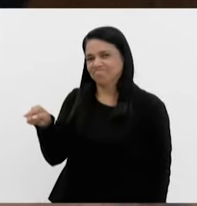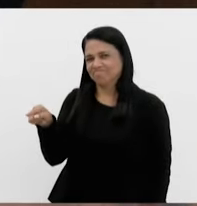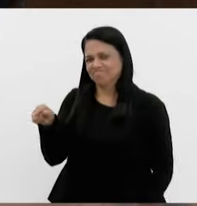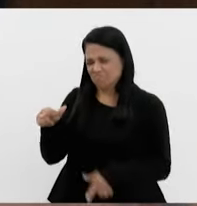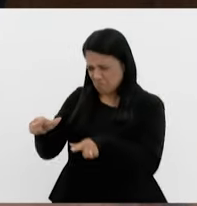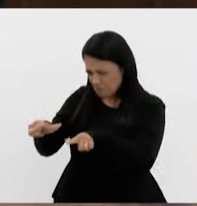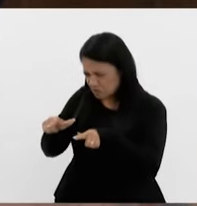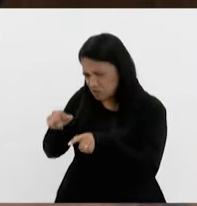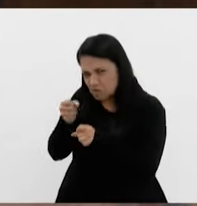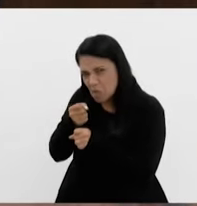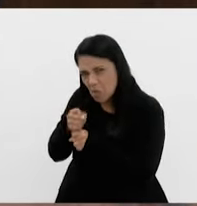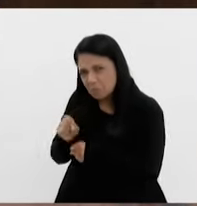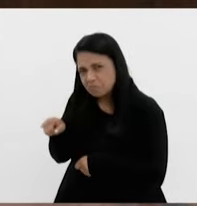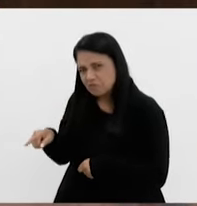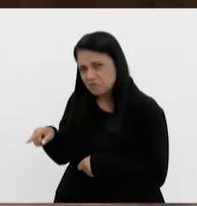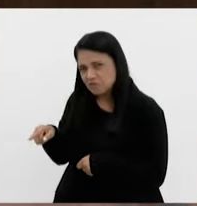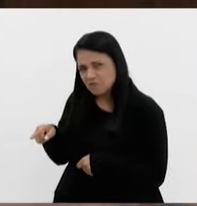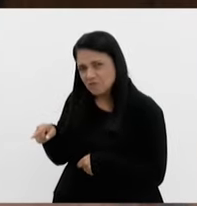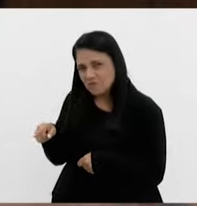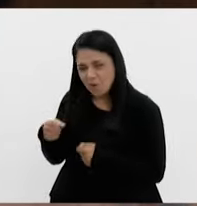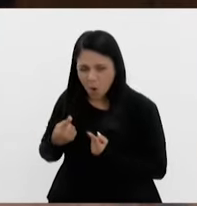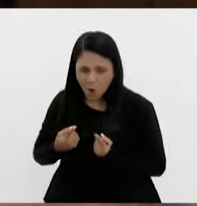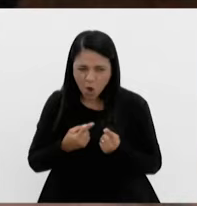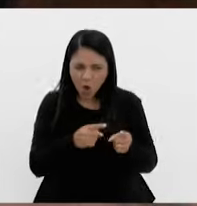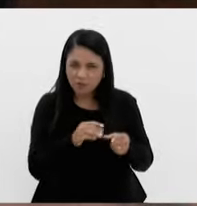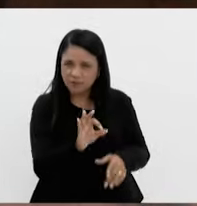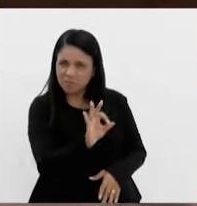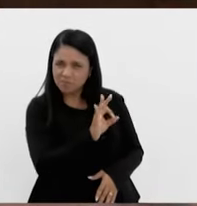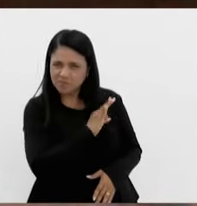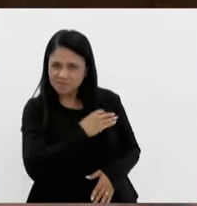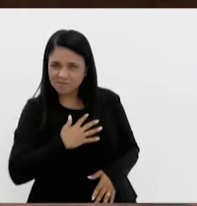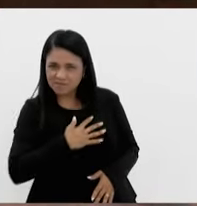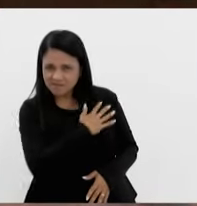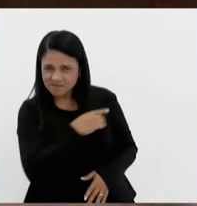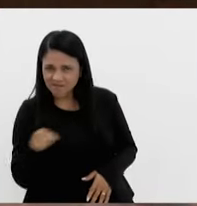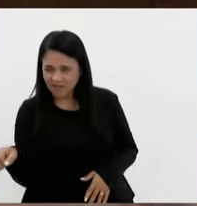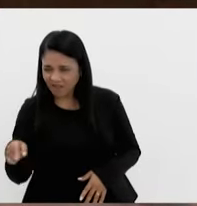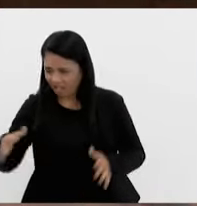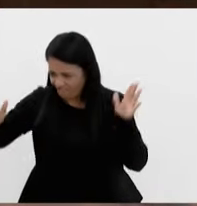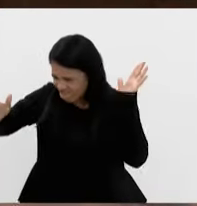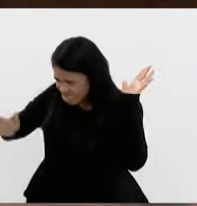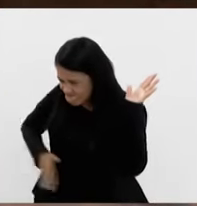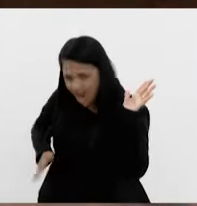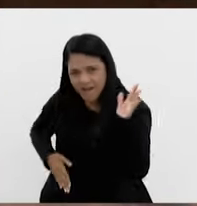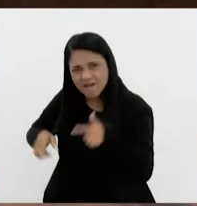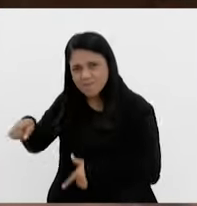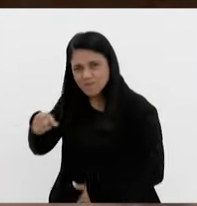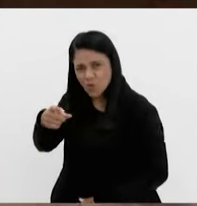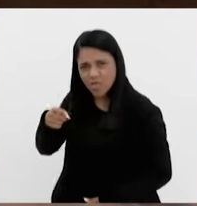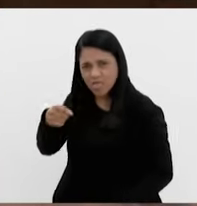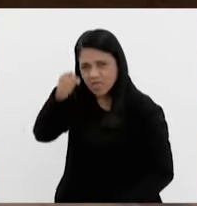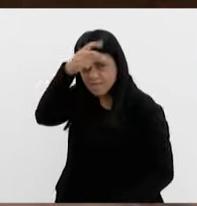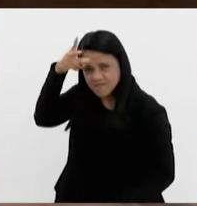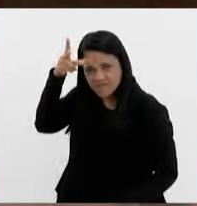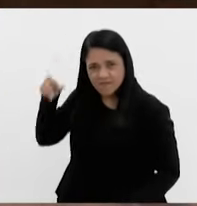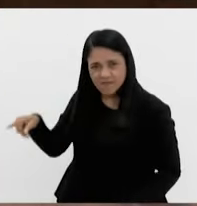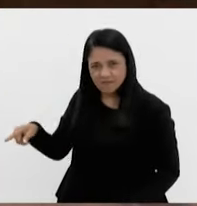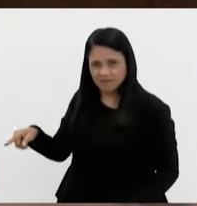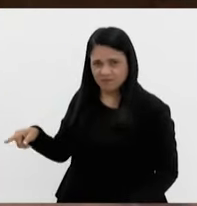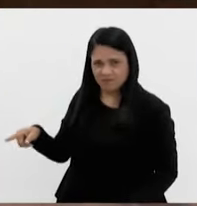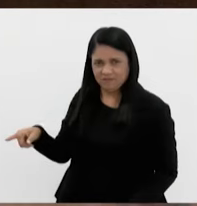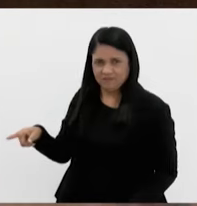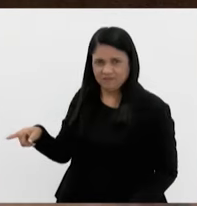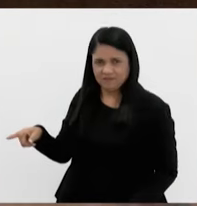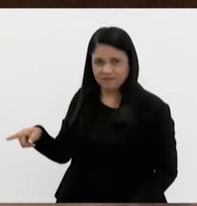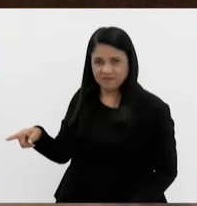de repúdio PR instituição polícia militar é desse mesmo vagabundo que partiu essa Moção de repúdio que tem mais